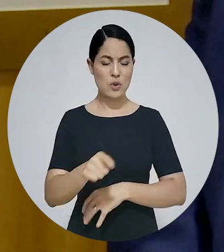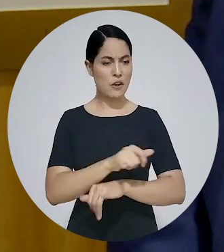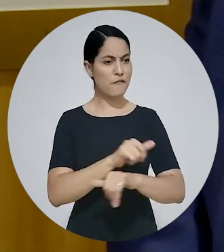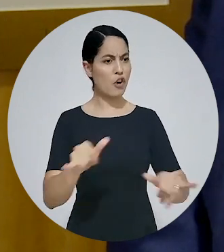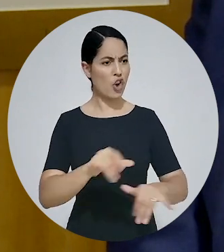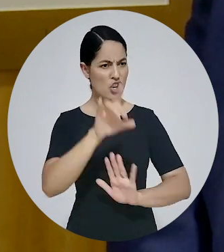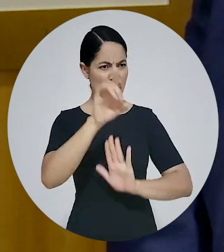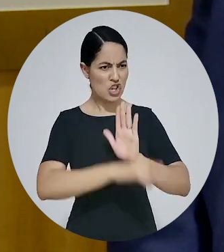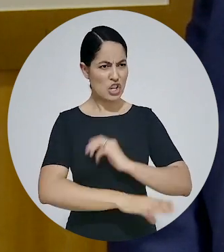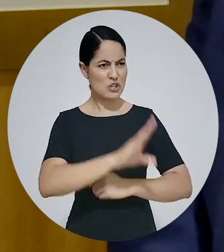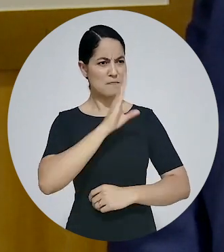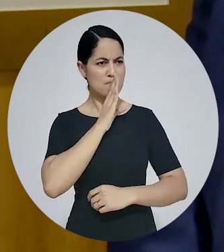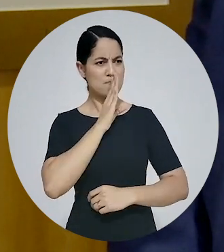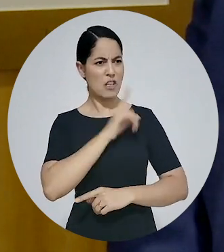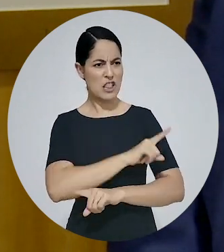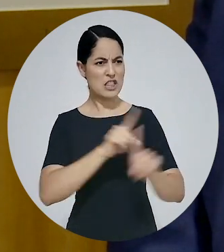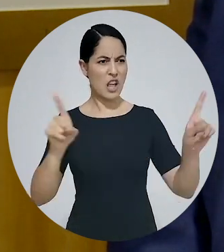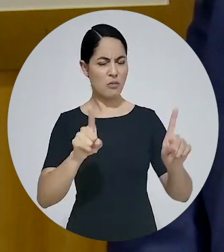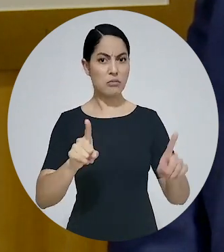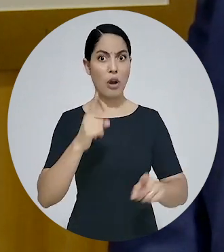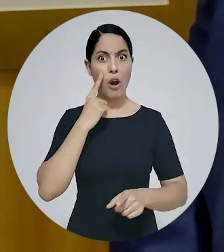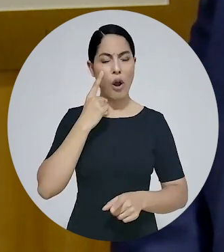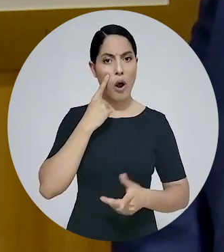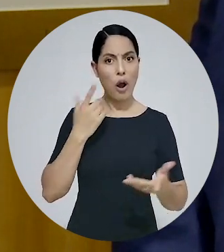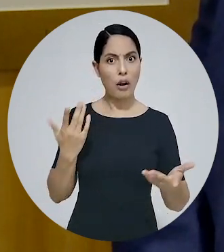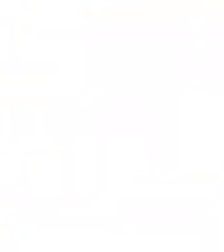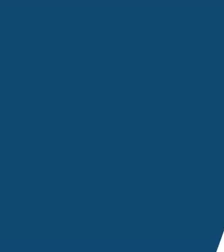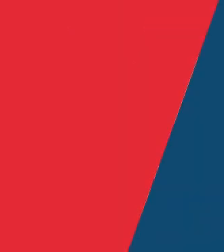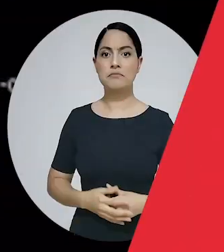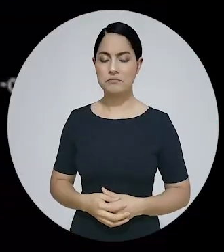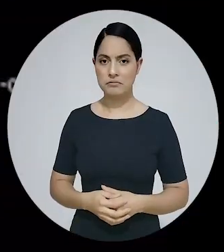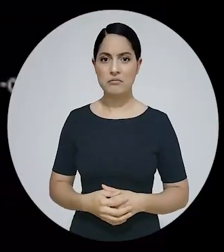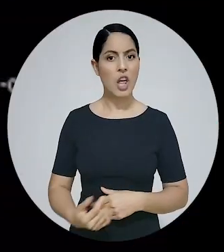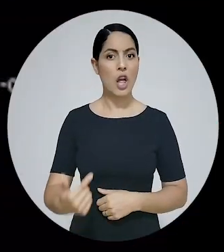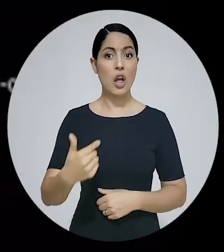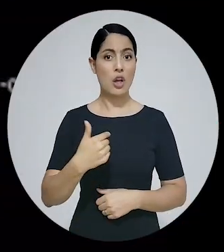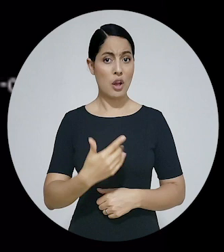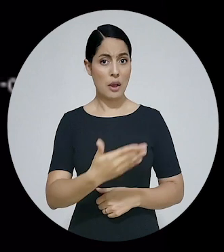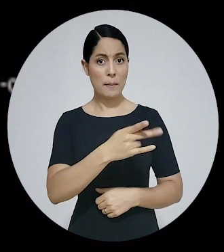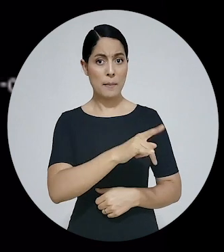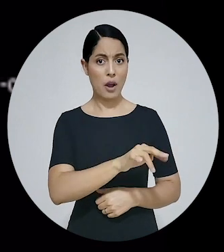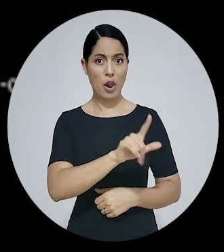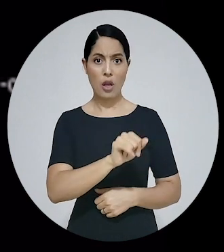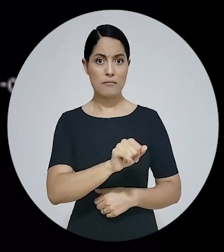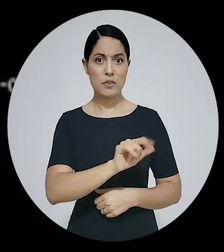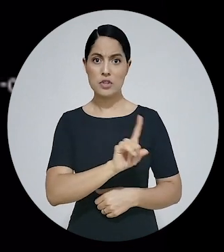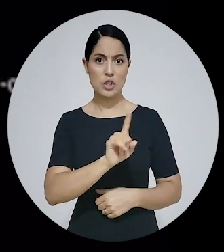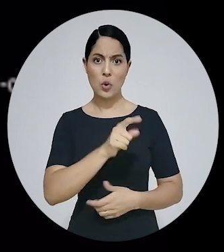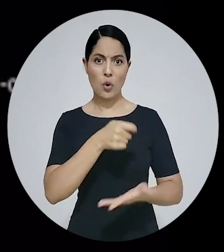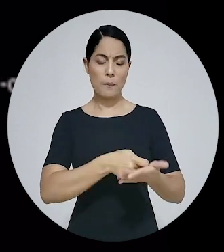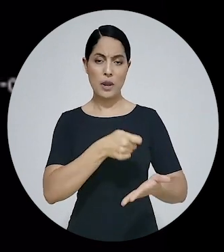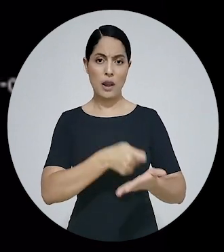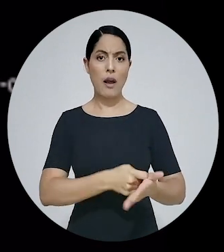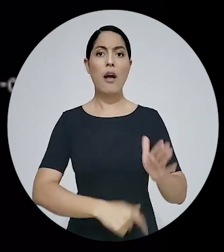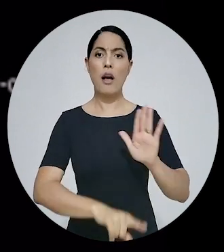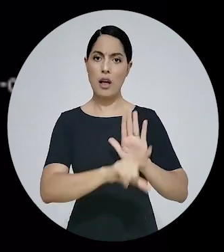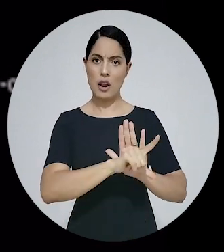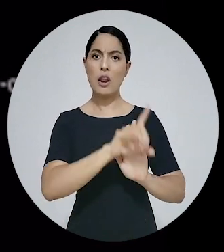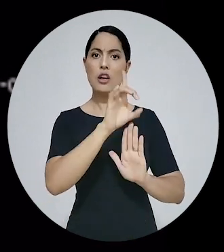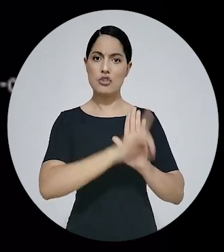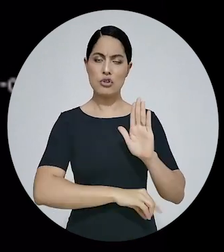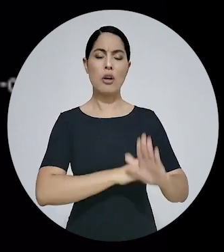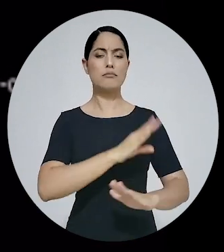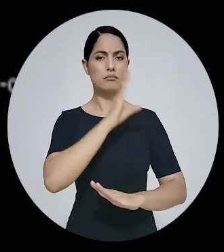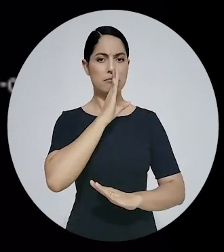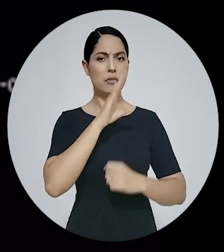de silêncio e encerrou a audiência aos gritos. Agora em diante, o senhor não é mais obrigado a responder a nenhuma pergunta, porque a lei